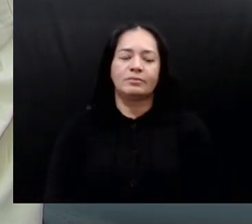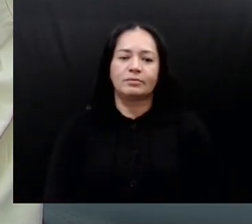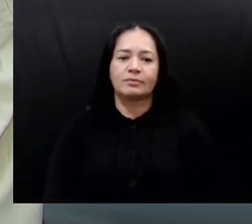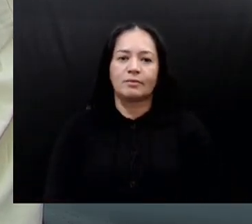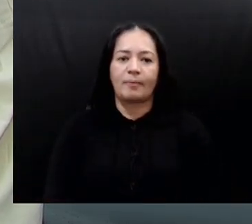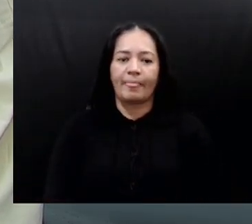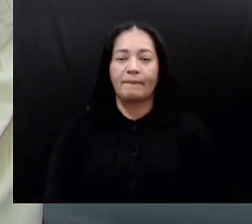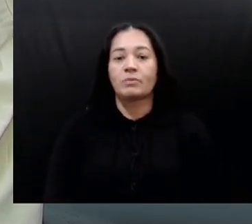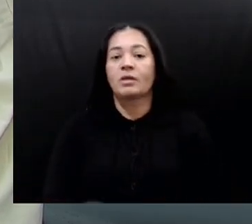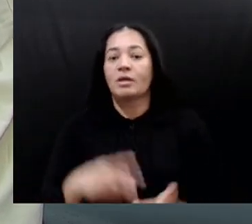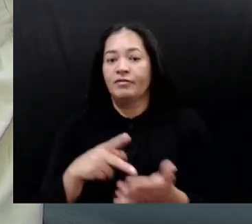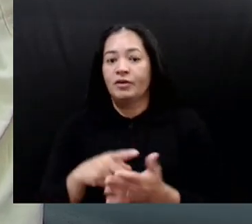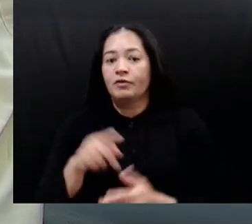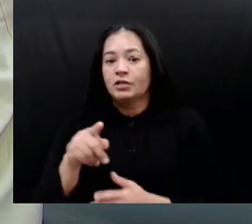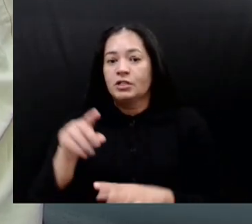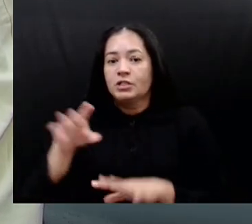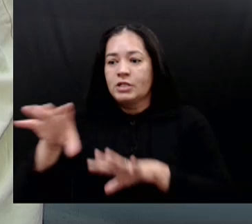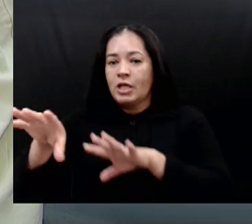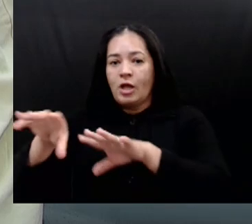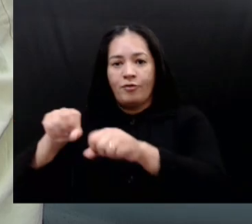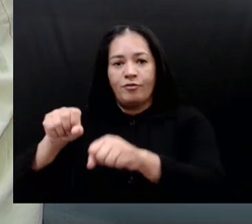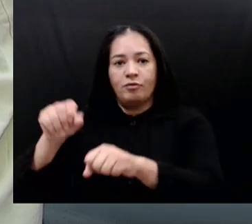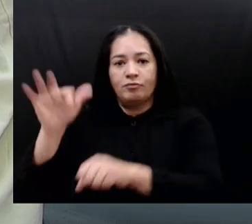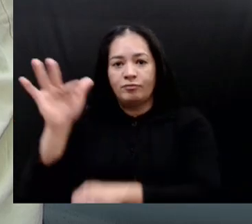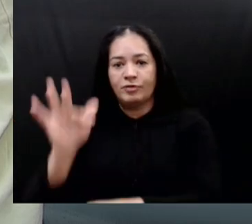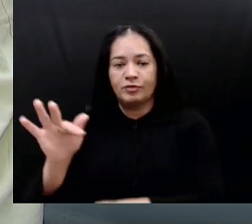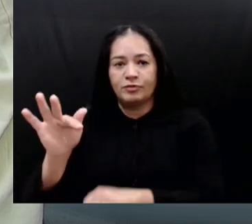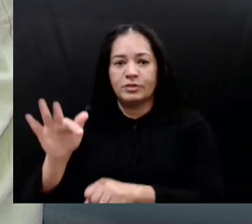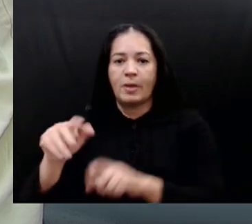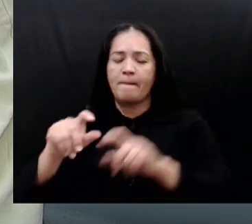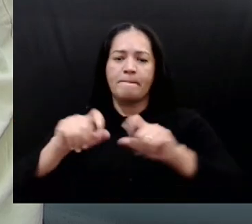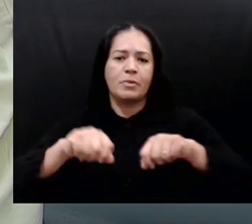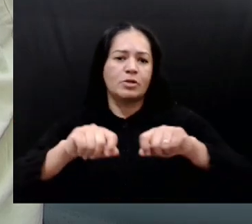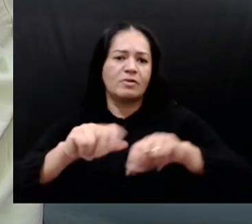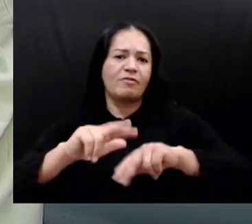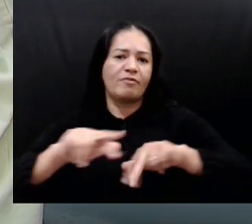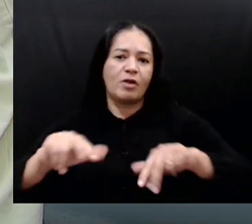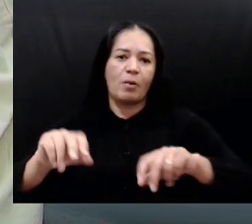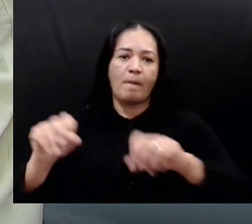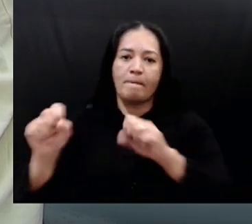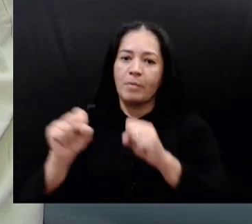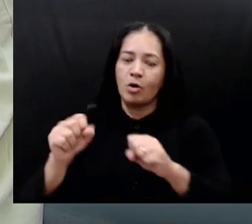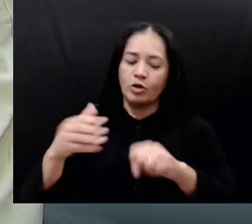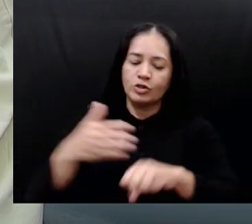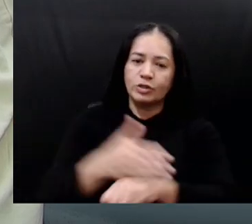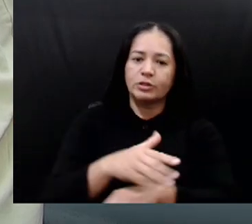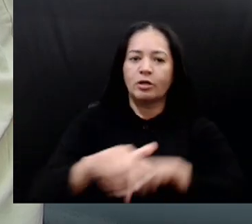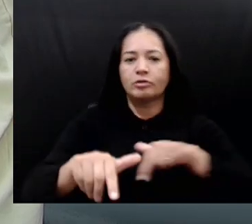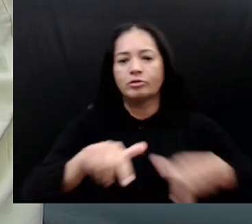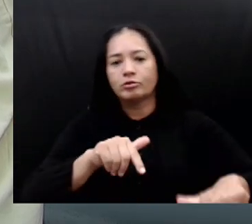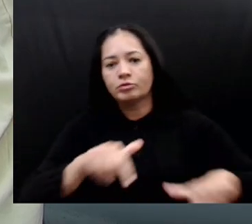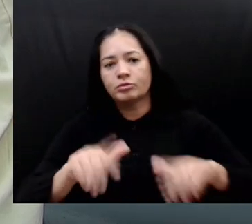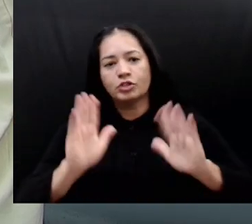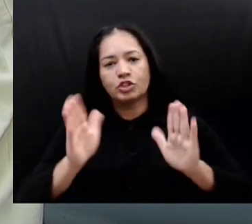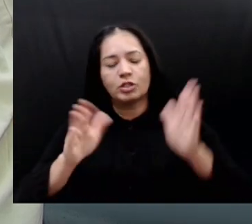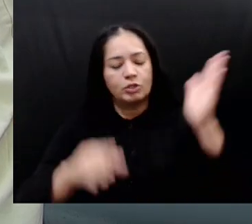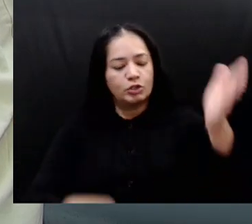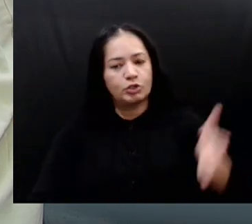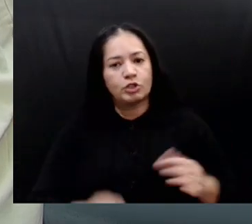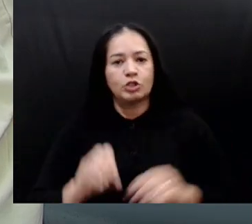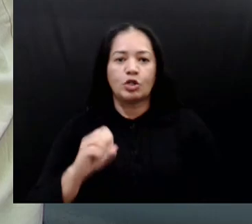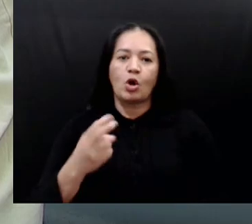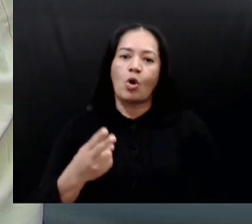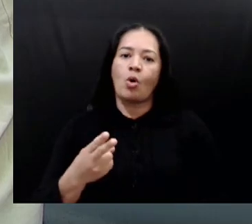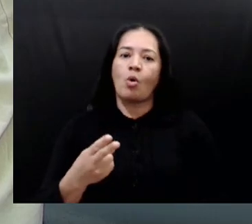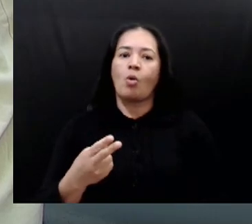um curso de graduação, você tem várias possibilidades, né? Ou você pode entrar no mercado de trabalho diretamente, você pode empreender, você pode